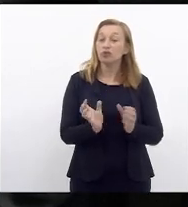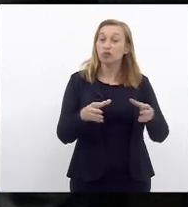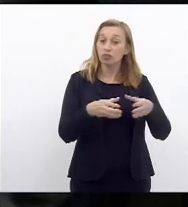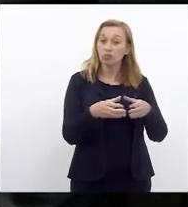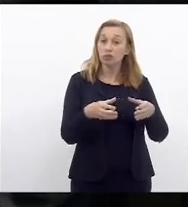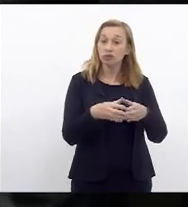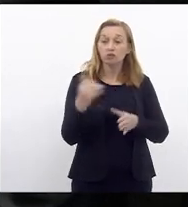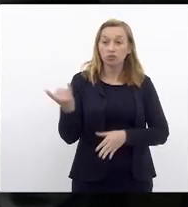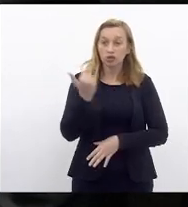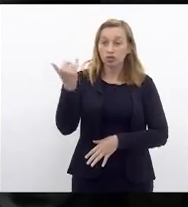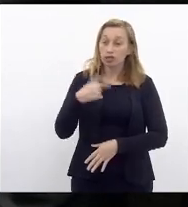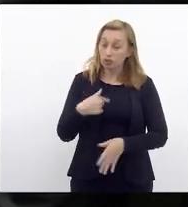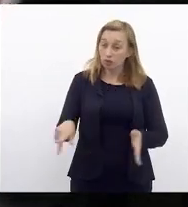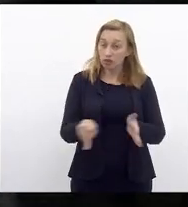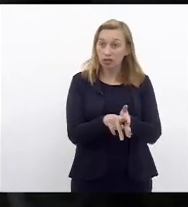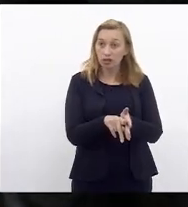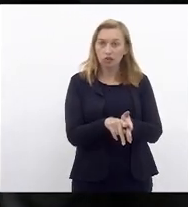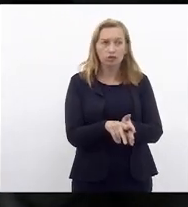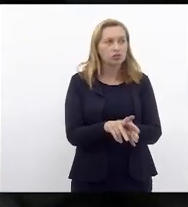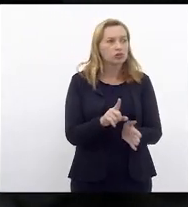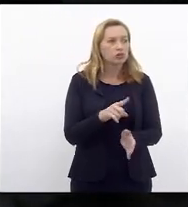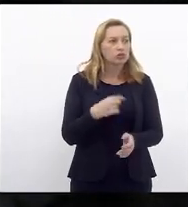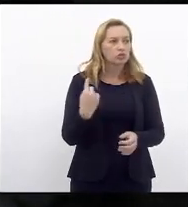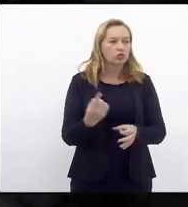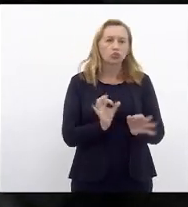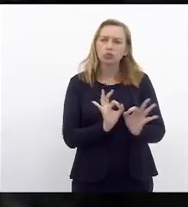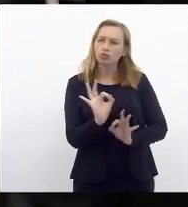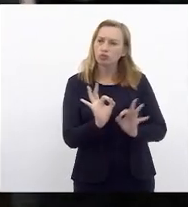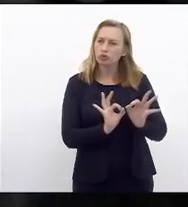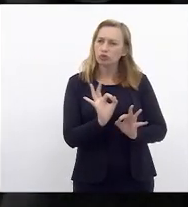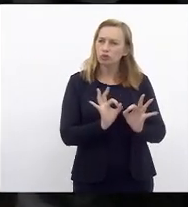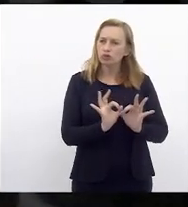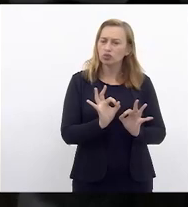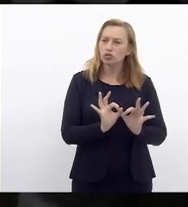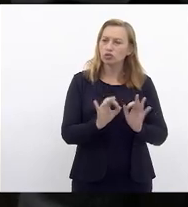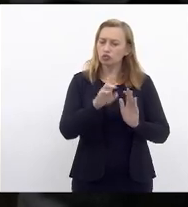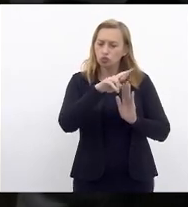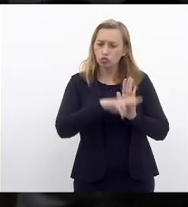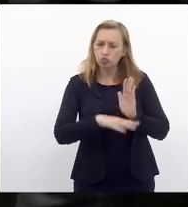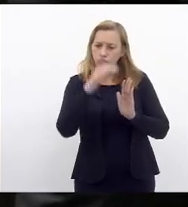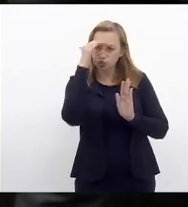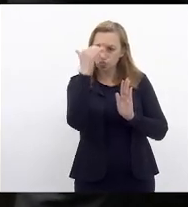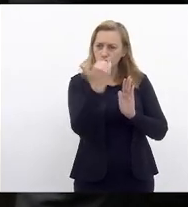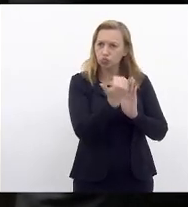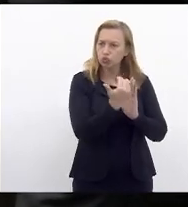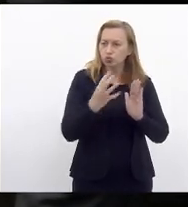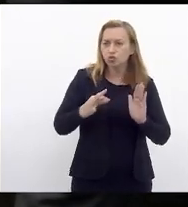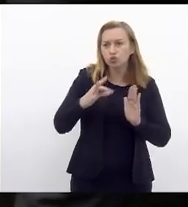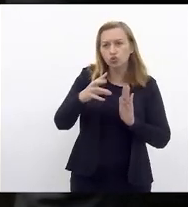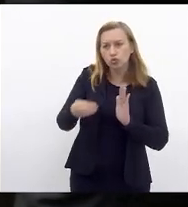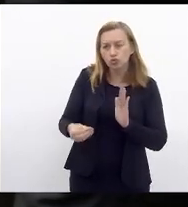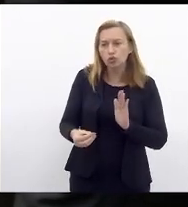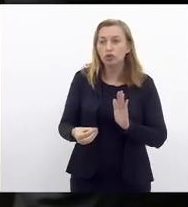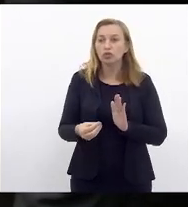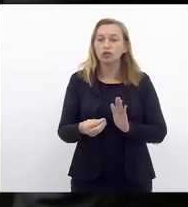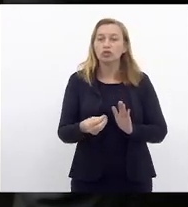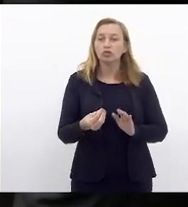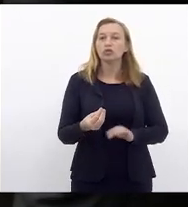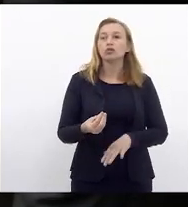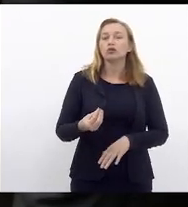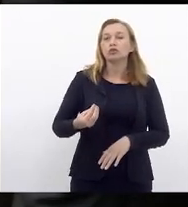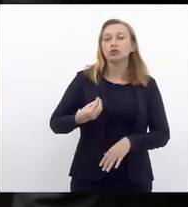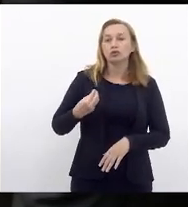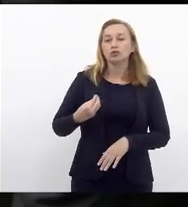efetivo. Nós fizemos todo o rito, cumprimos todo o regimento interno, foi ao vivo pela